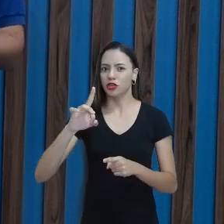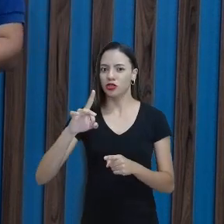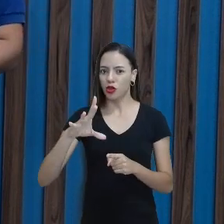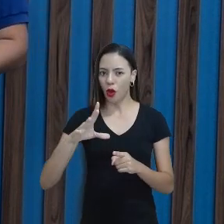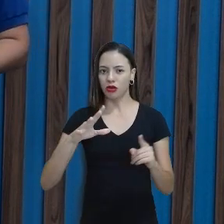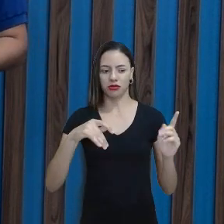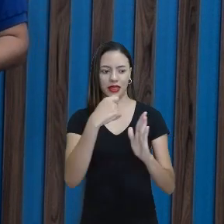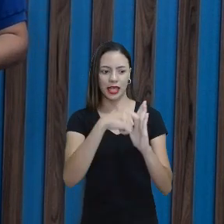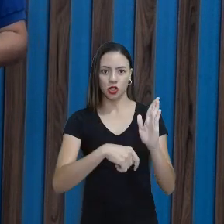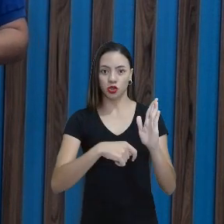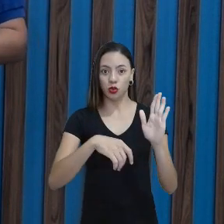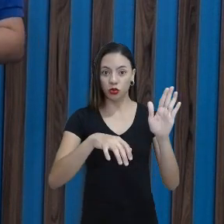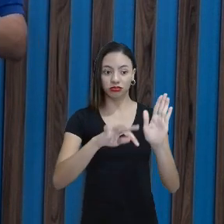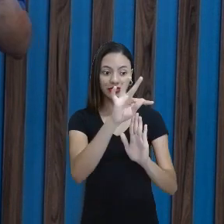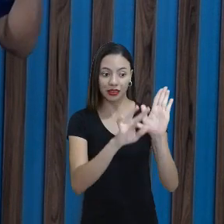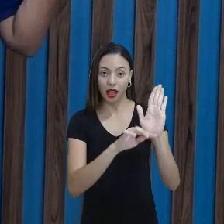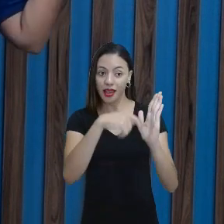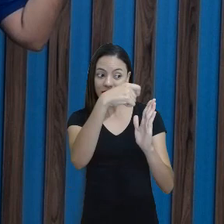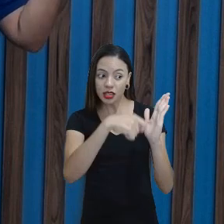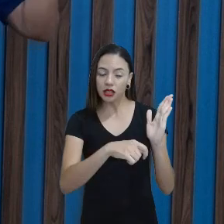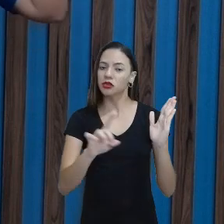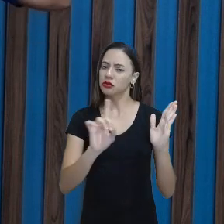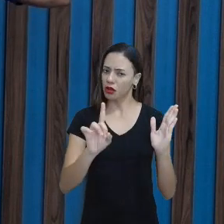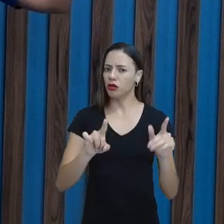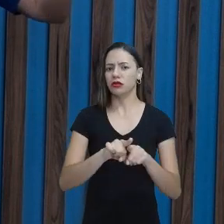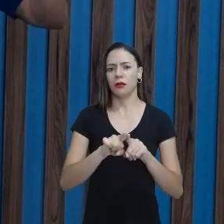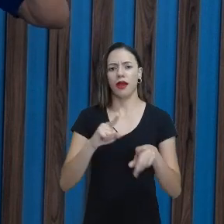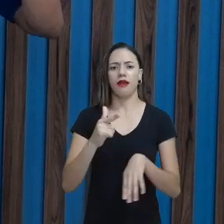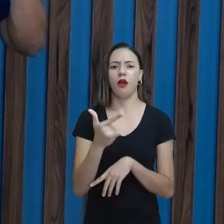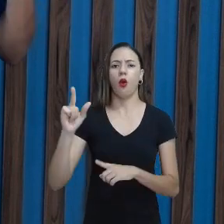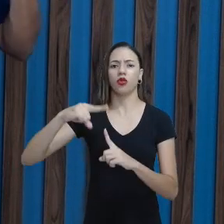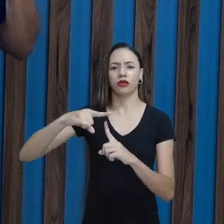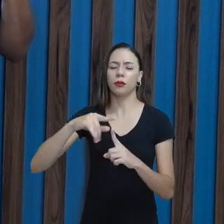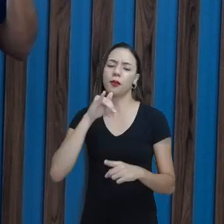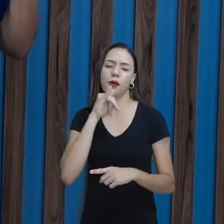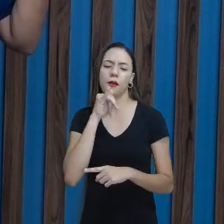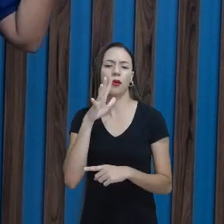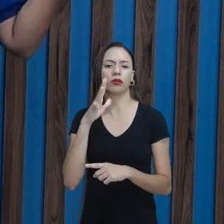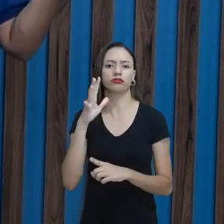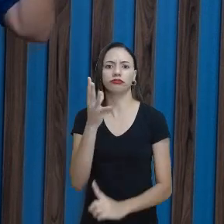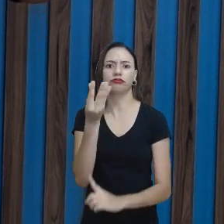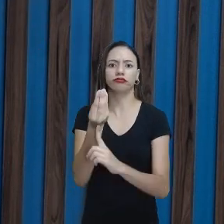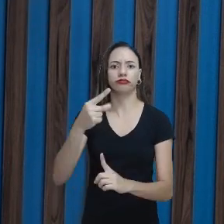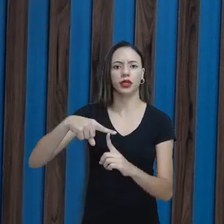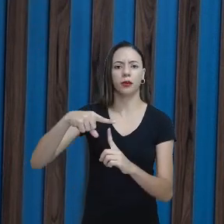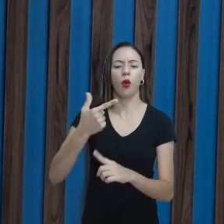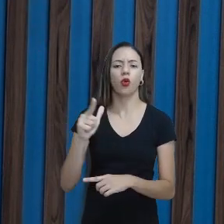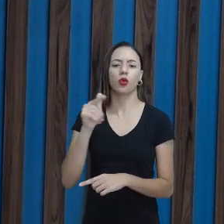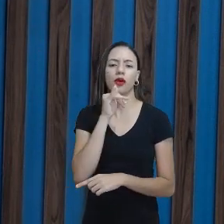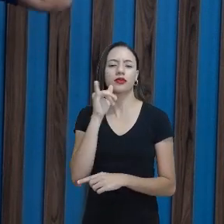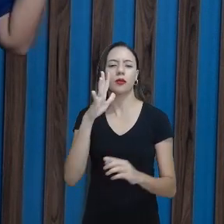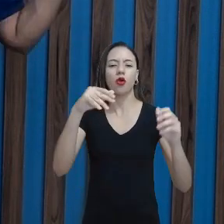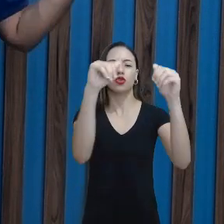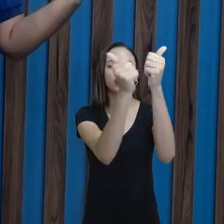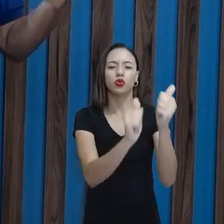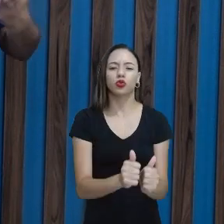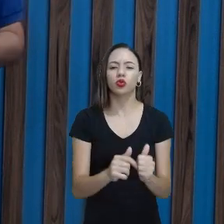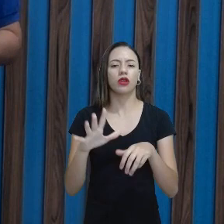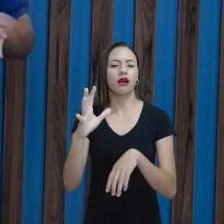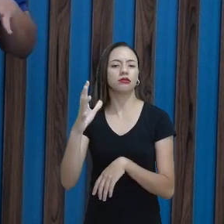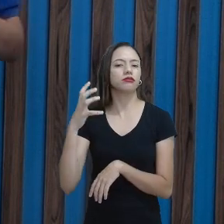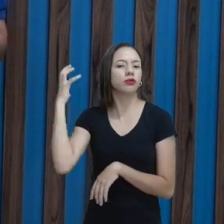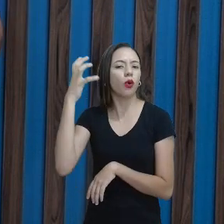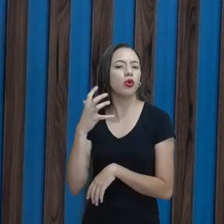gente está falando também de outras formas de artes e música, pintura, escultura e outras formas,